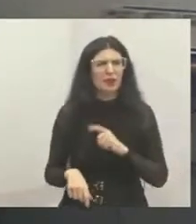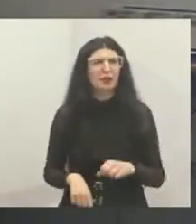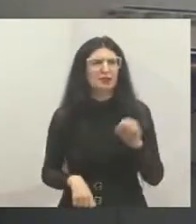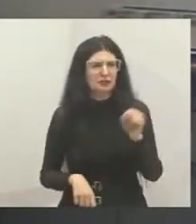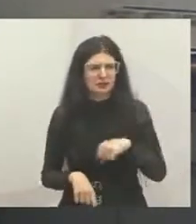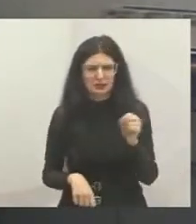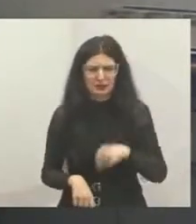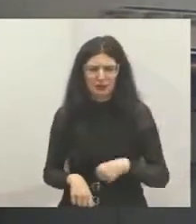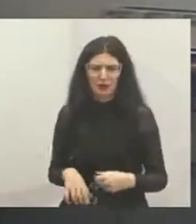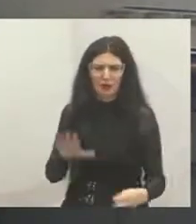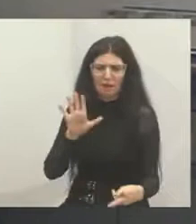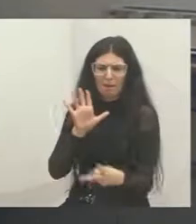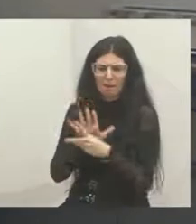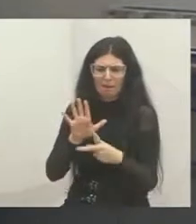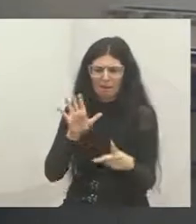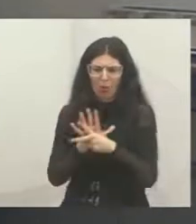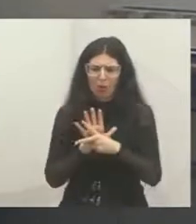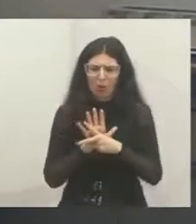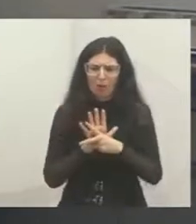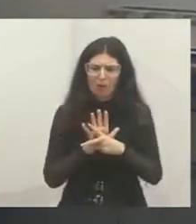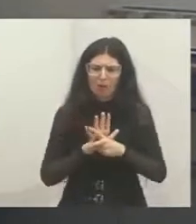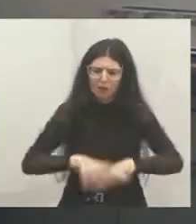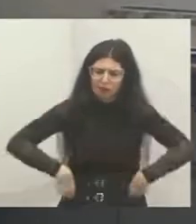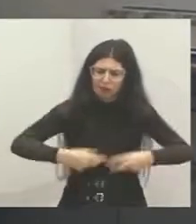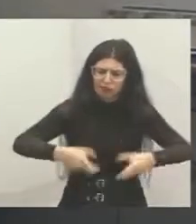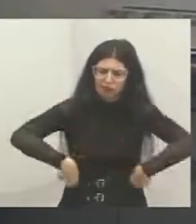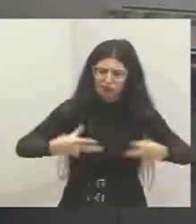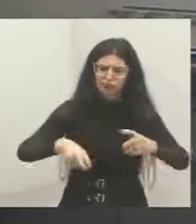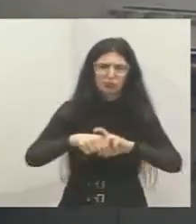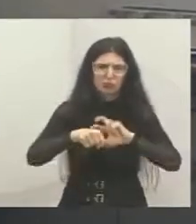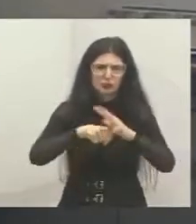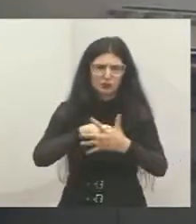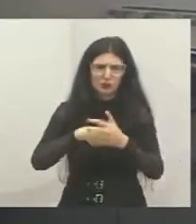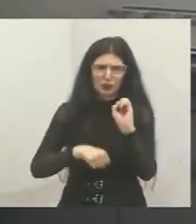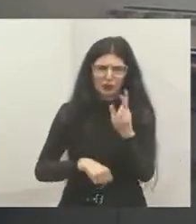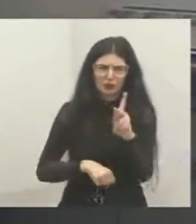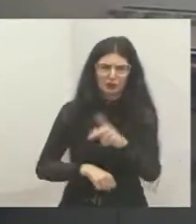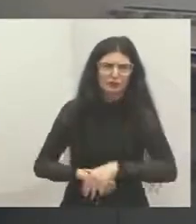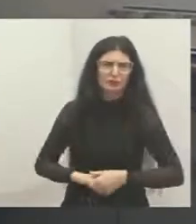receitas específicas para o Covid. Tá ok?